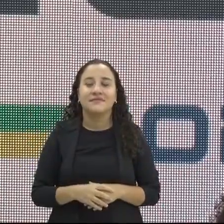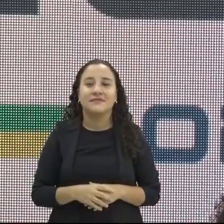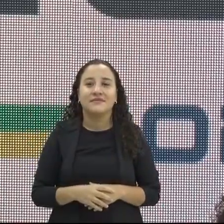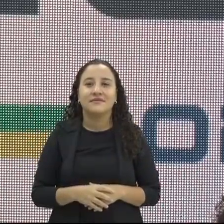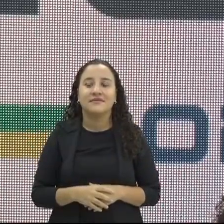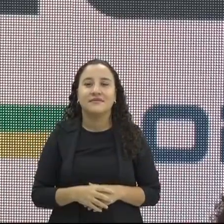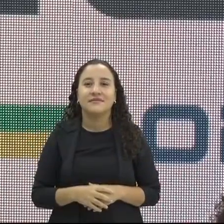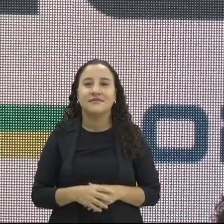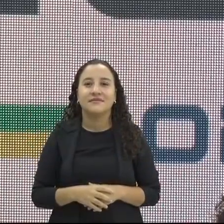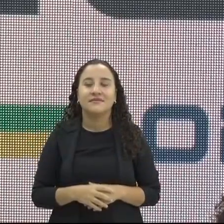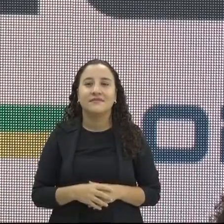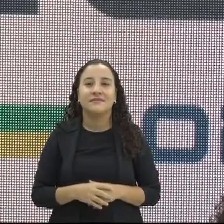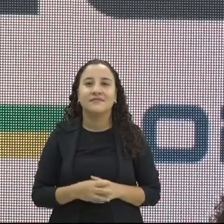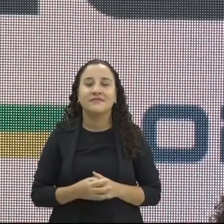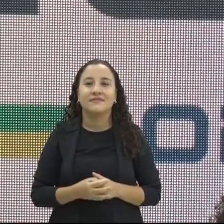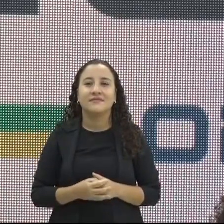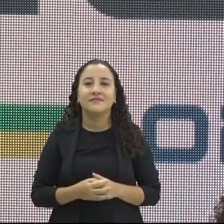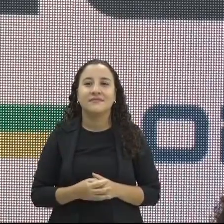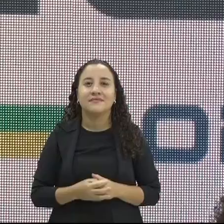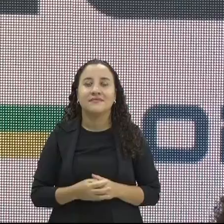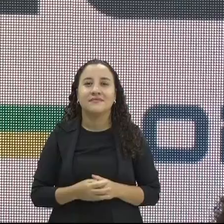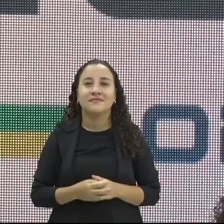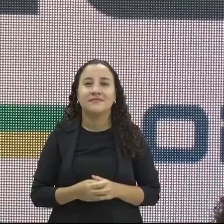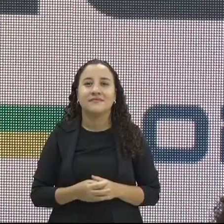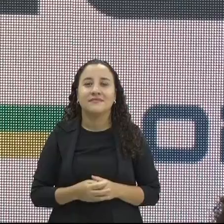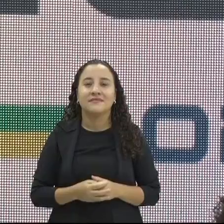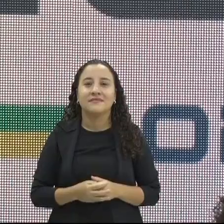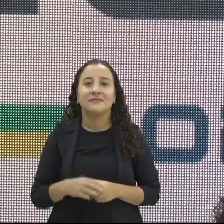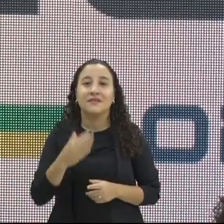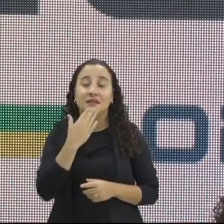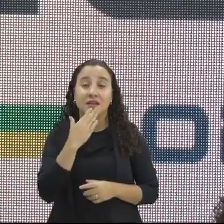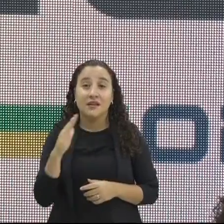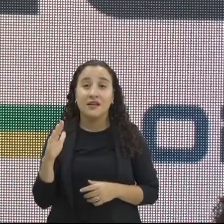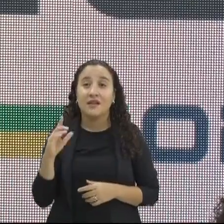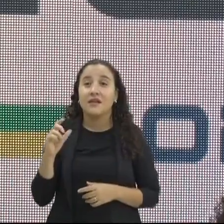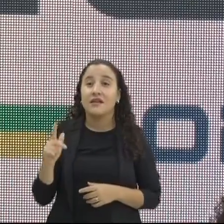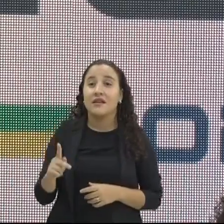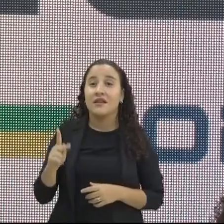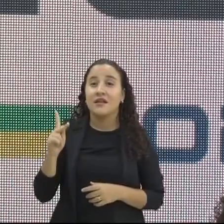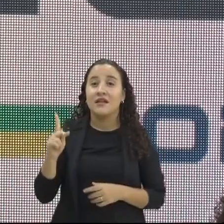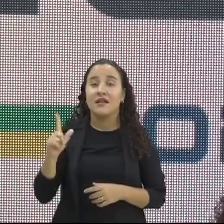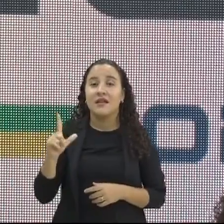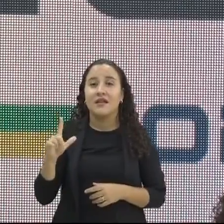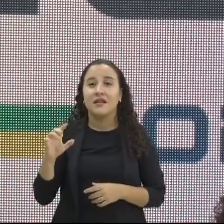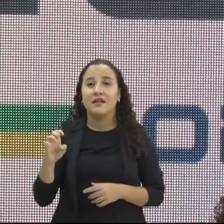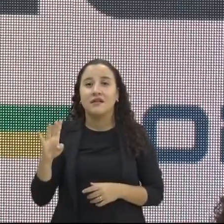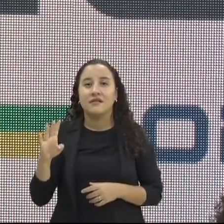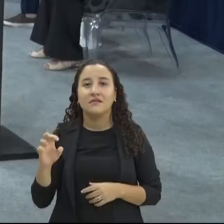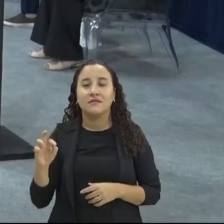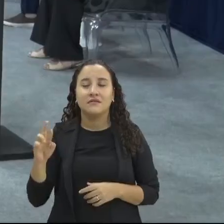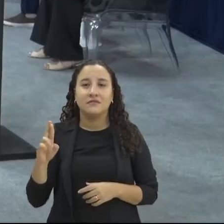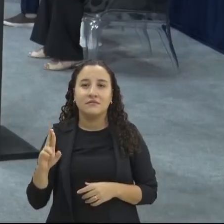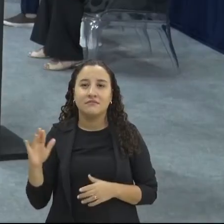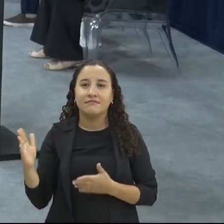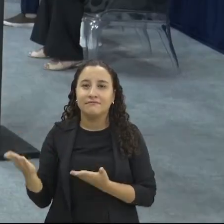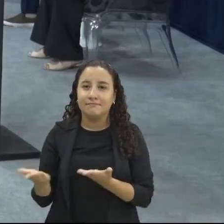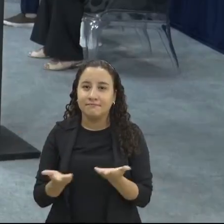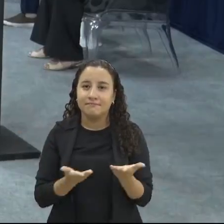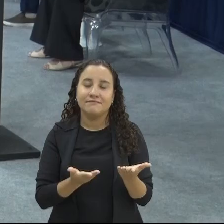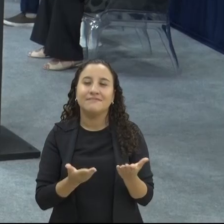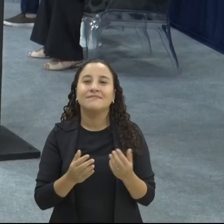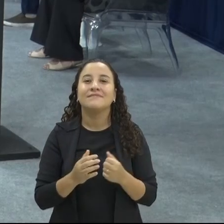coronavírus, é o candidato Kleber Montezuma, do PSDB. Candidato, por